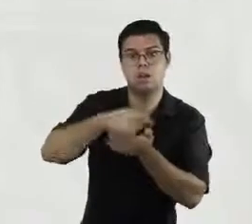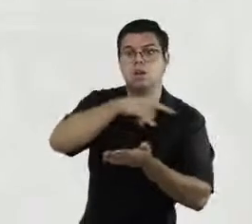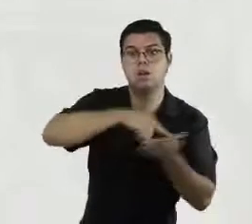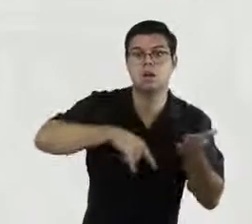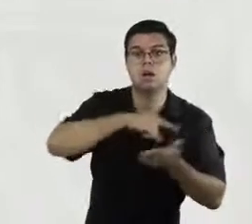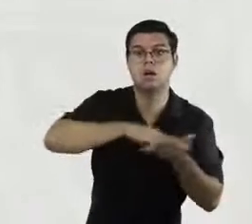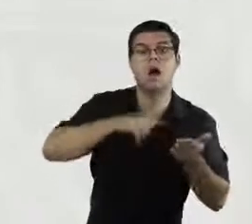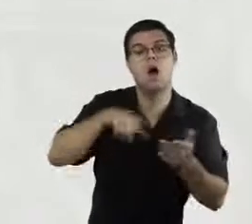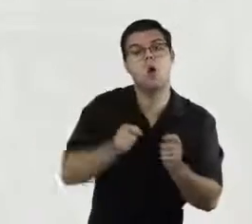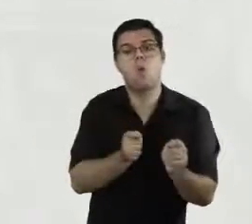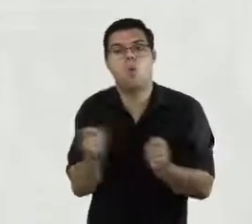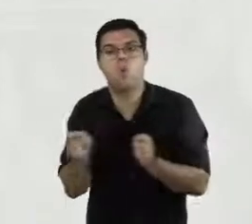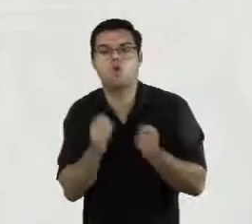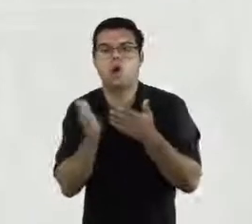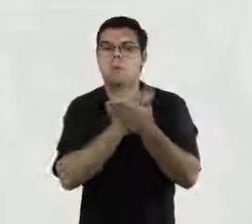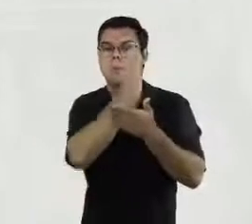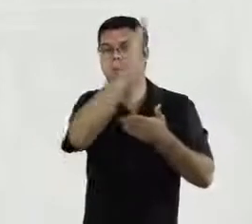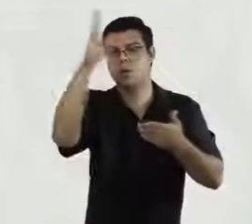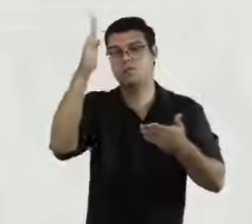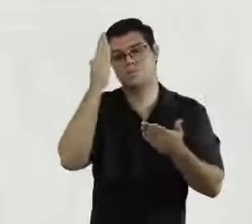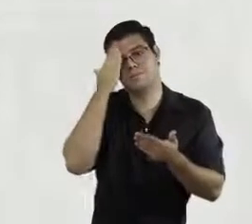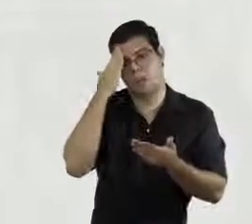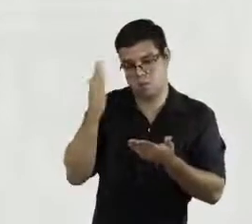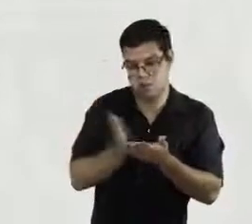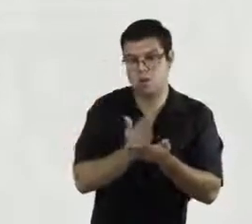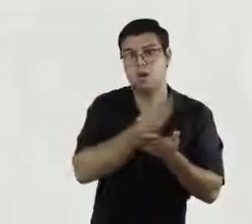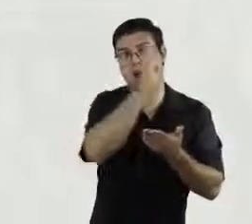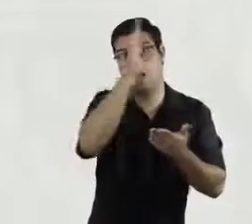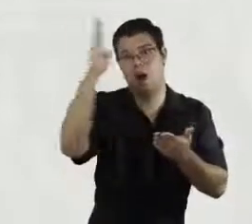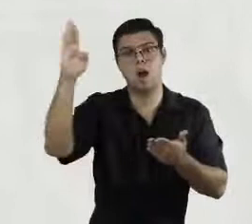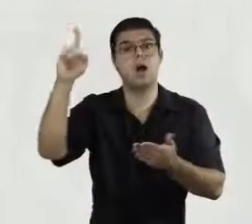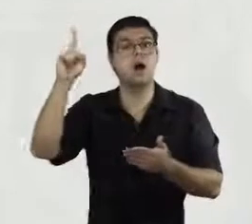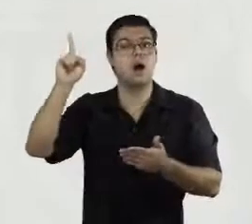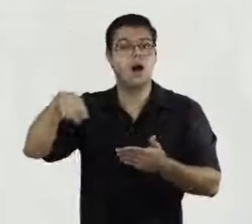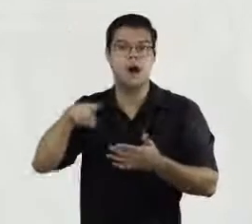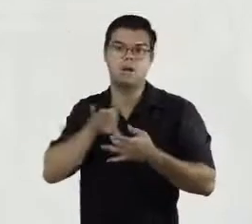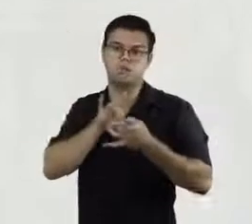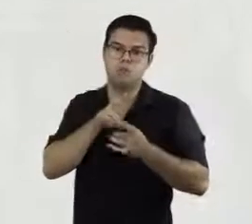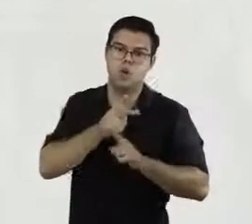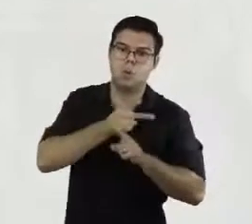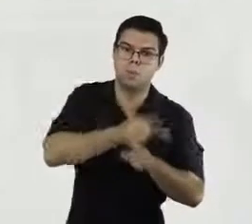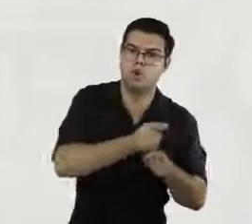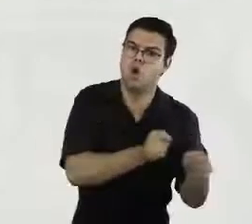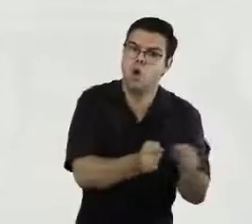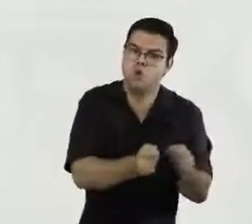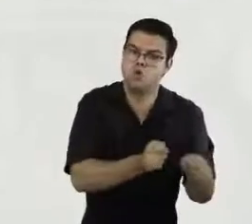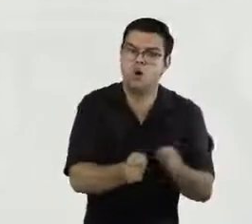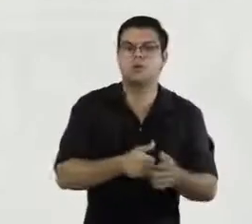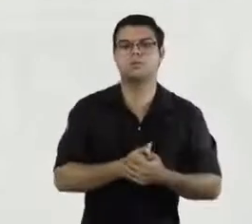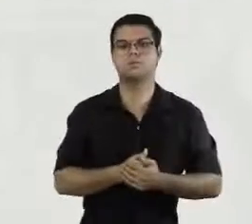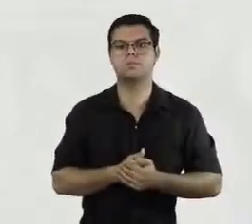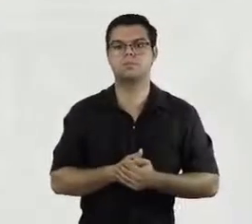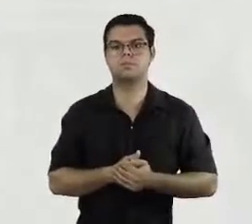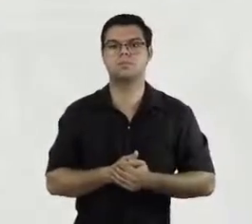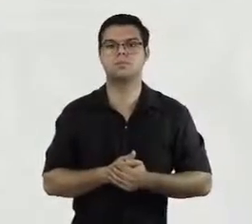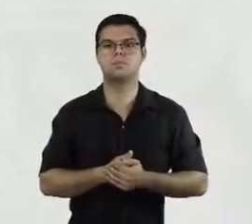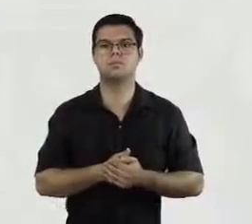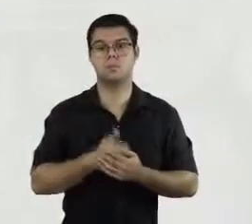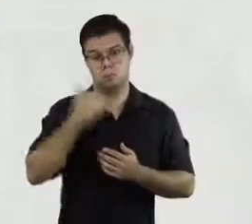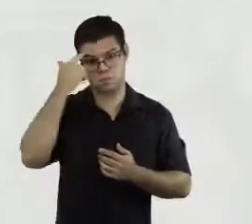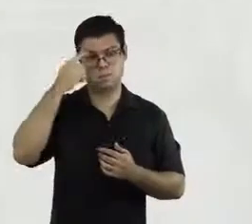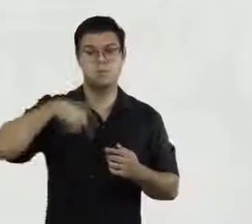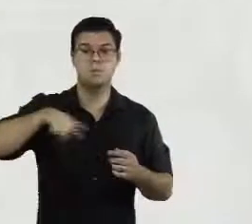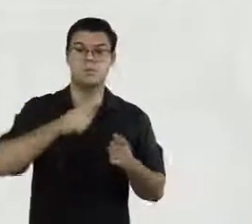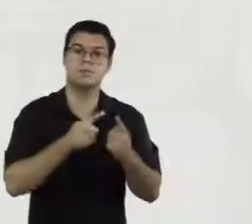do controle bibliográfico e a bibliografia o meio para a busca desse controle. Bom, um enfrentamento aos